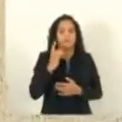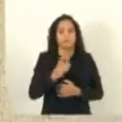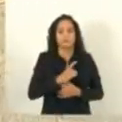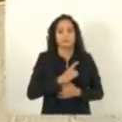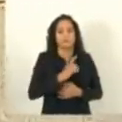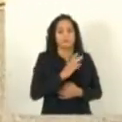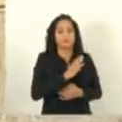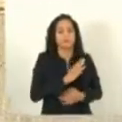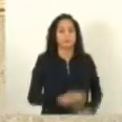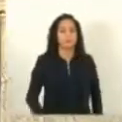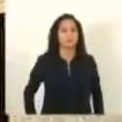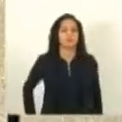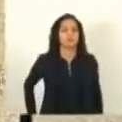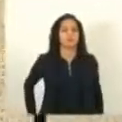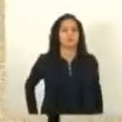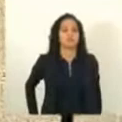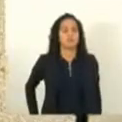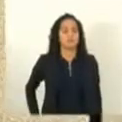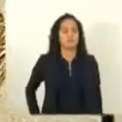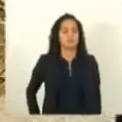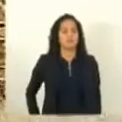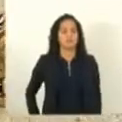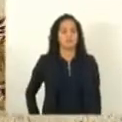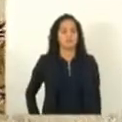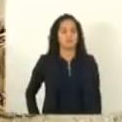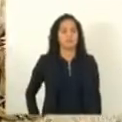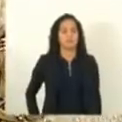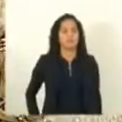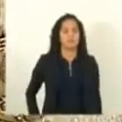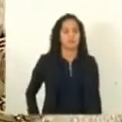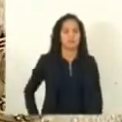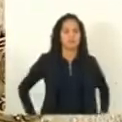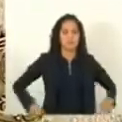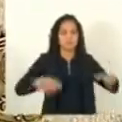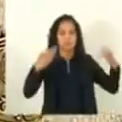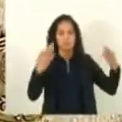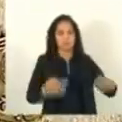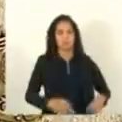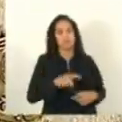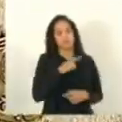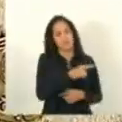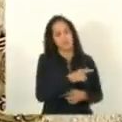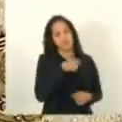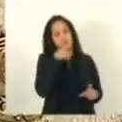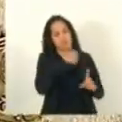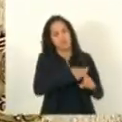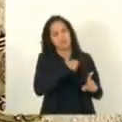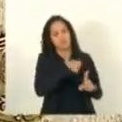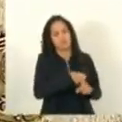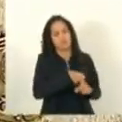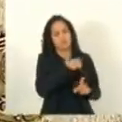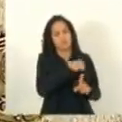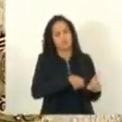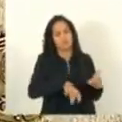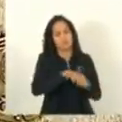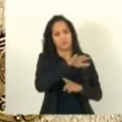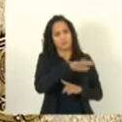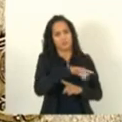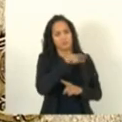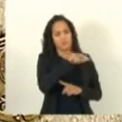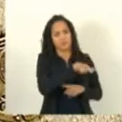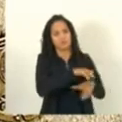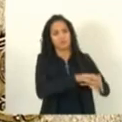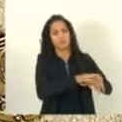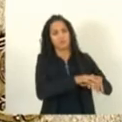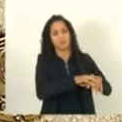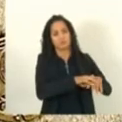deputado delegado Danilo Baiense. Com certeza o deputado Hércules sempre lutando pelas causas sociais e essa doença